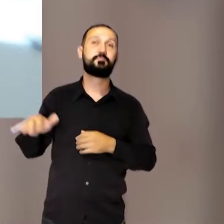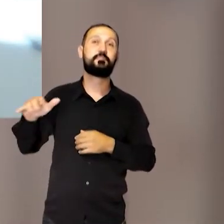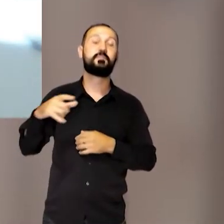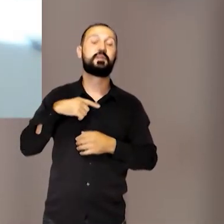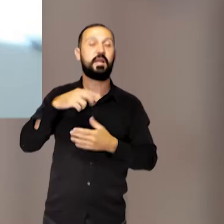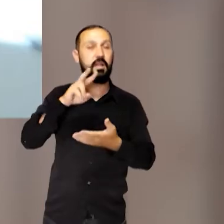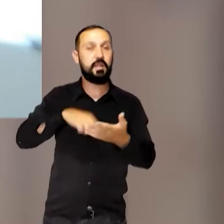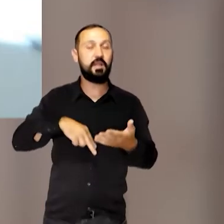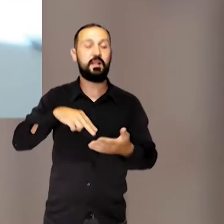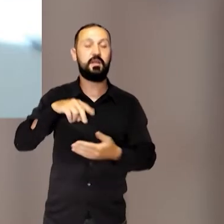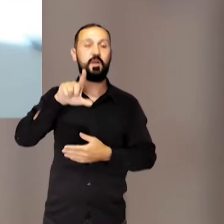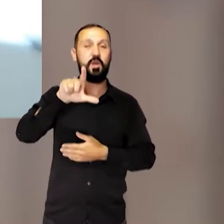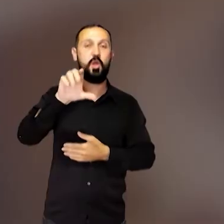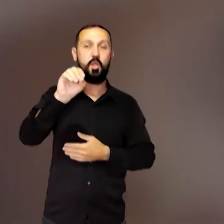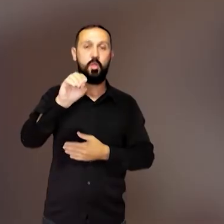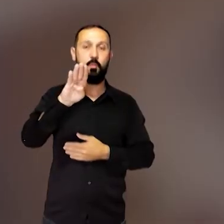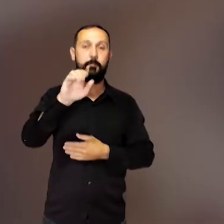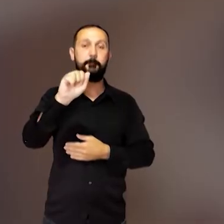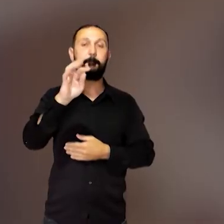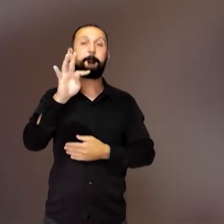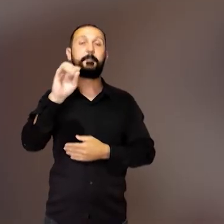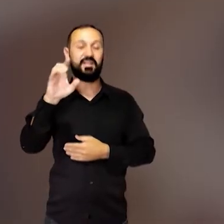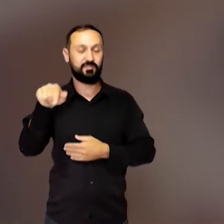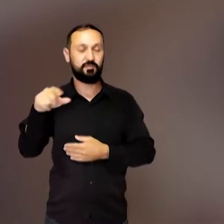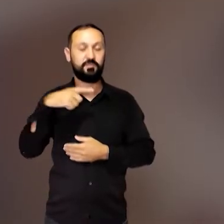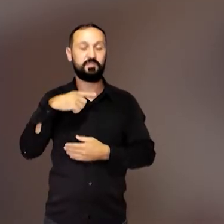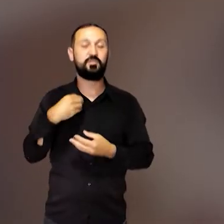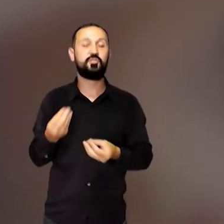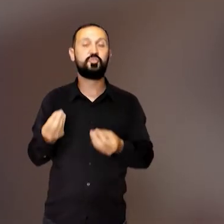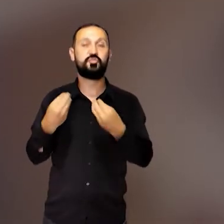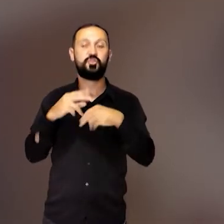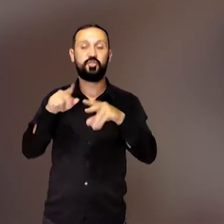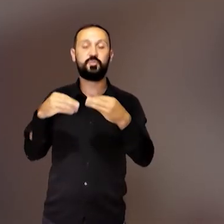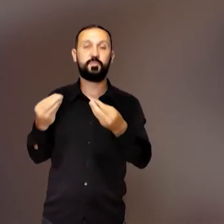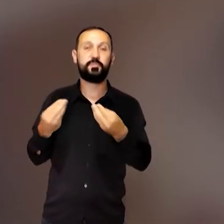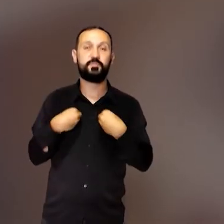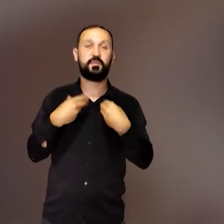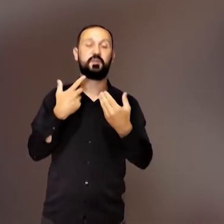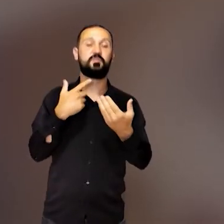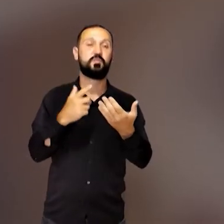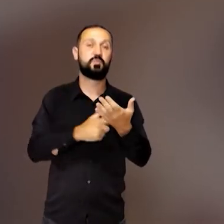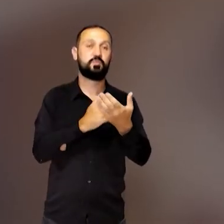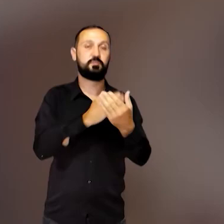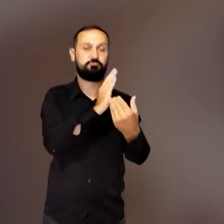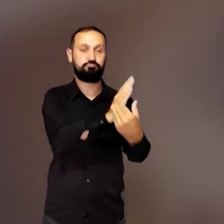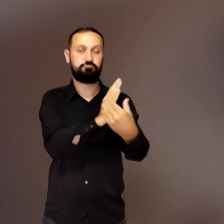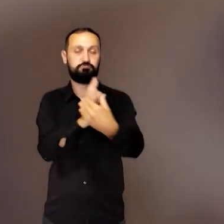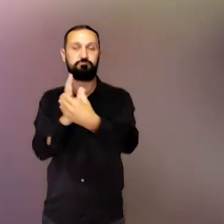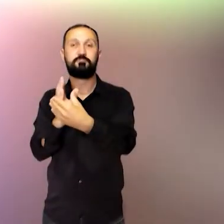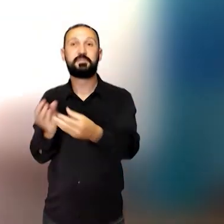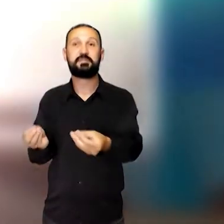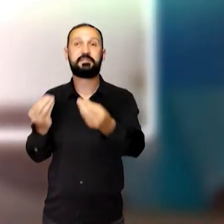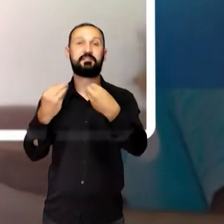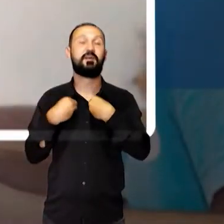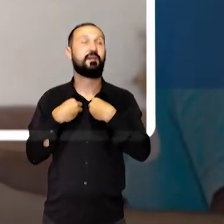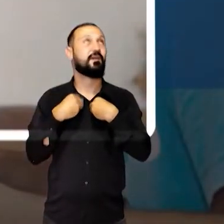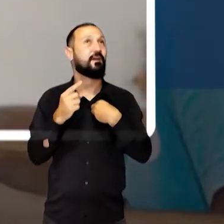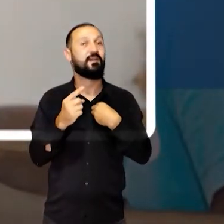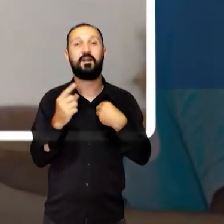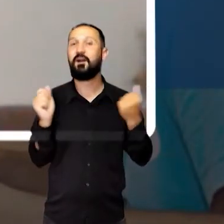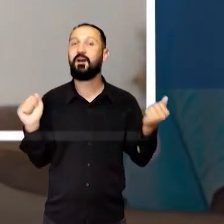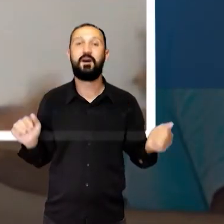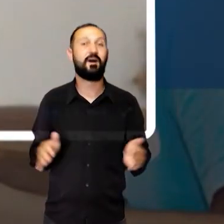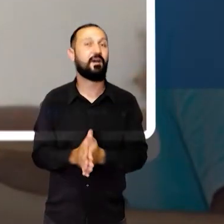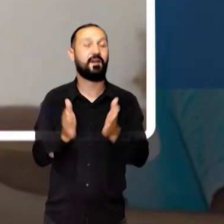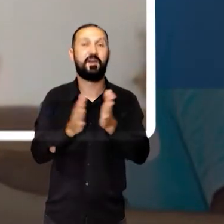geração lobatiana. Nós recebíamos de presente a coleção do Monteiro Lobato, e aquele